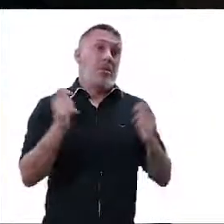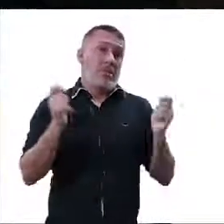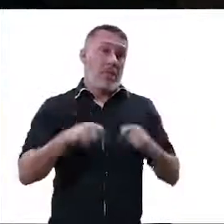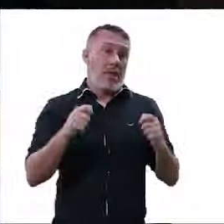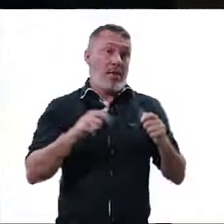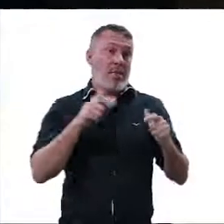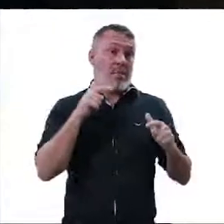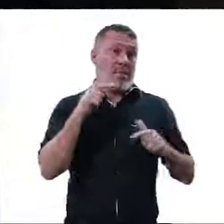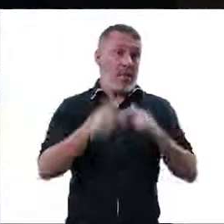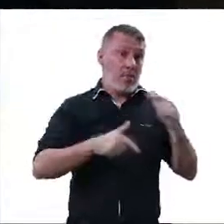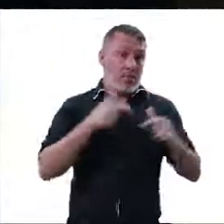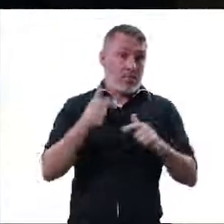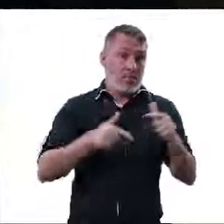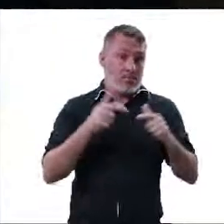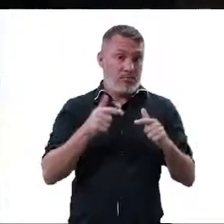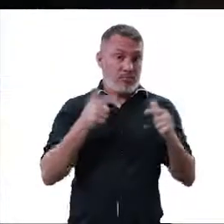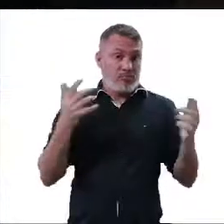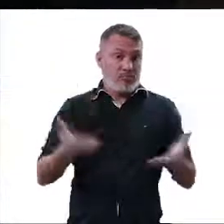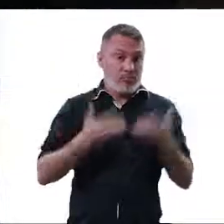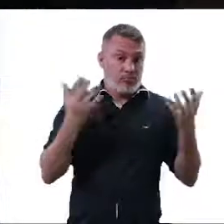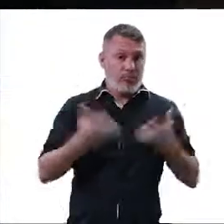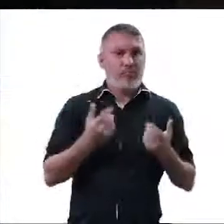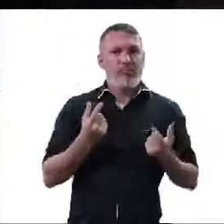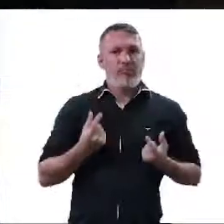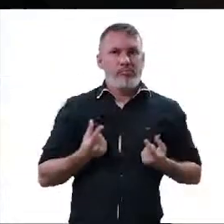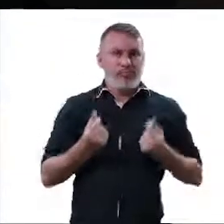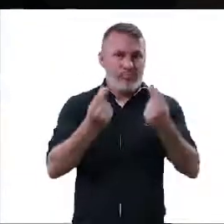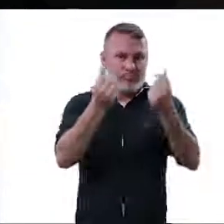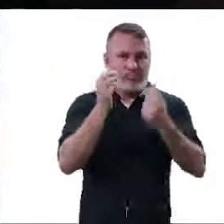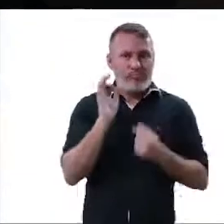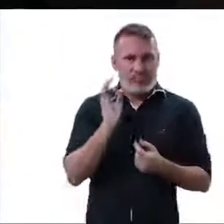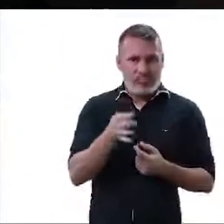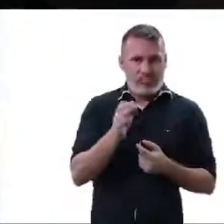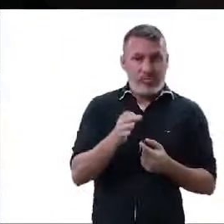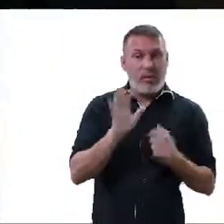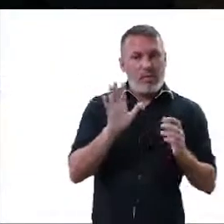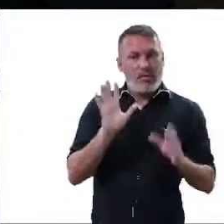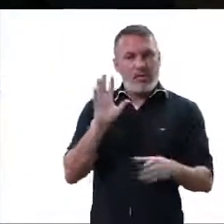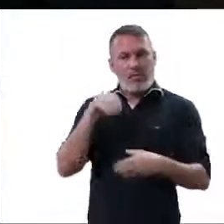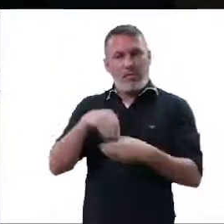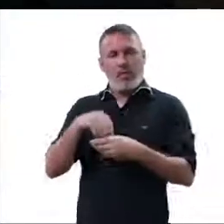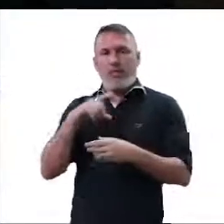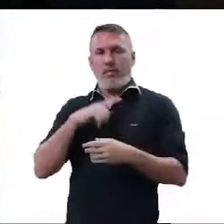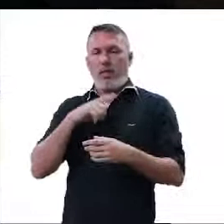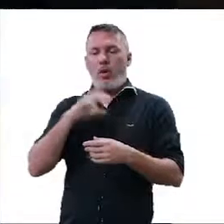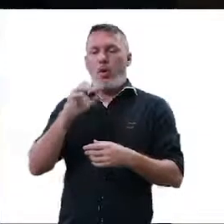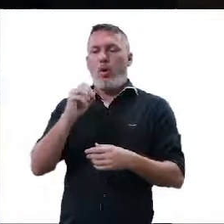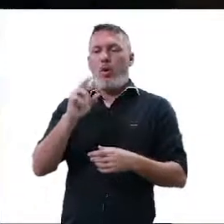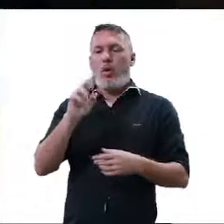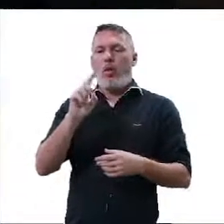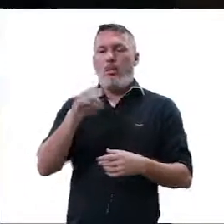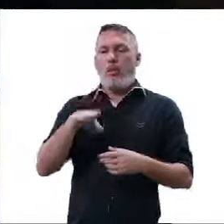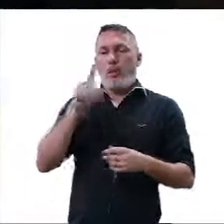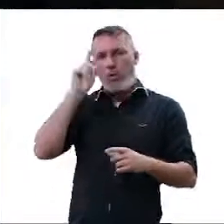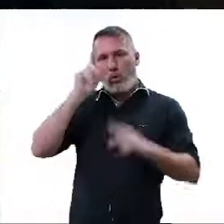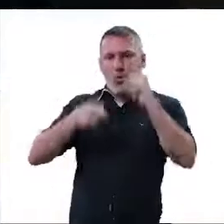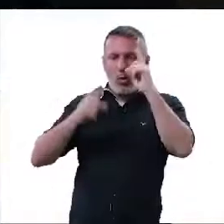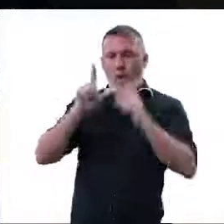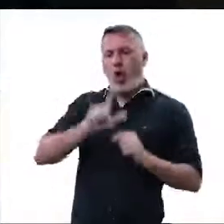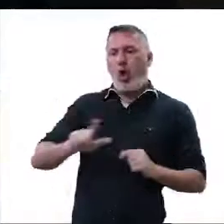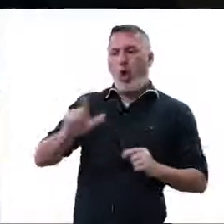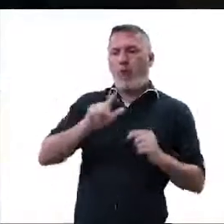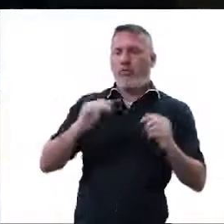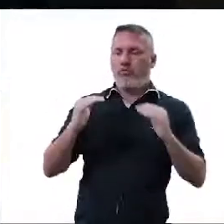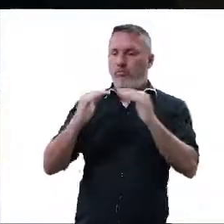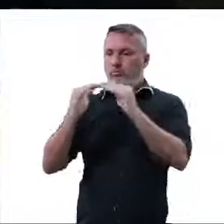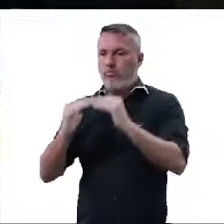enriquecer, certo? Então, mas mantendo-se dentro de uma lógica de ordem, certo? Obedecendo a uma lei